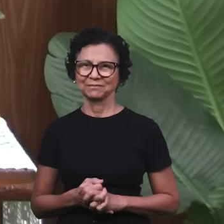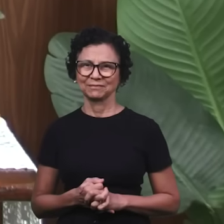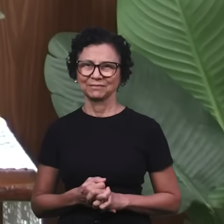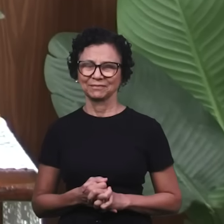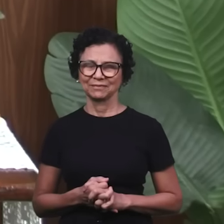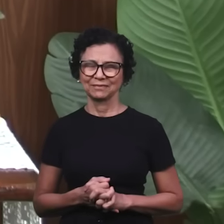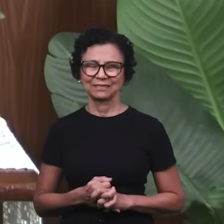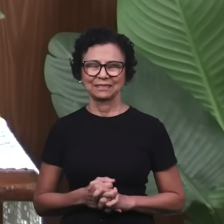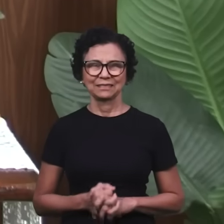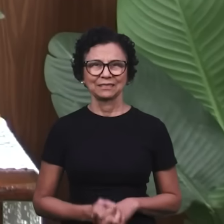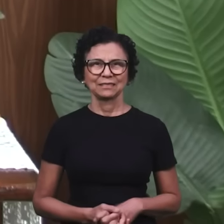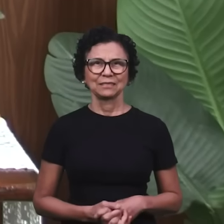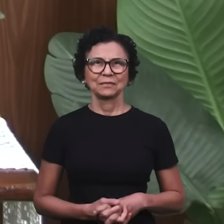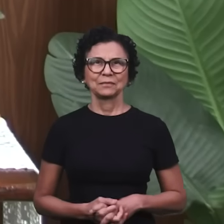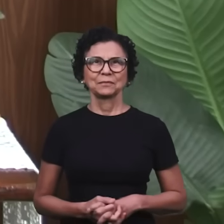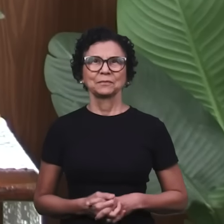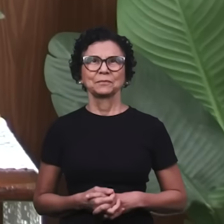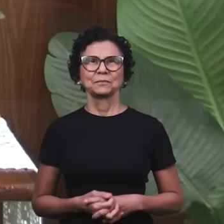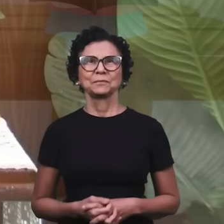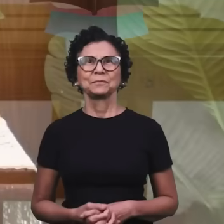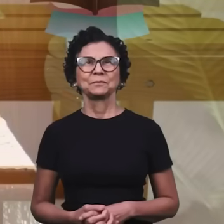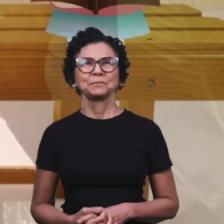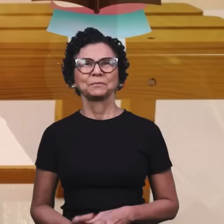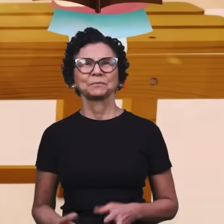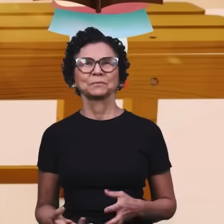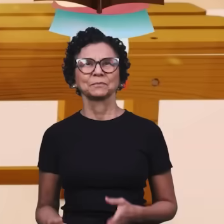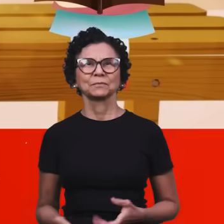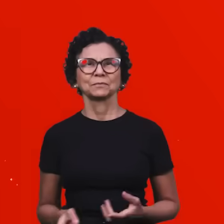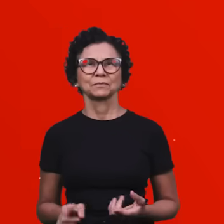classe das crianças cantando esse louvor ao Senhor.